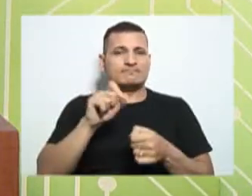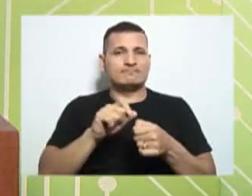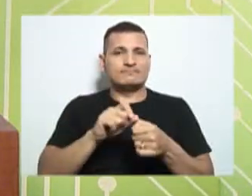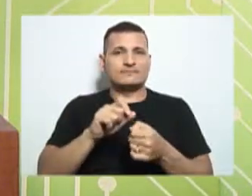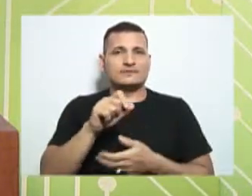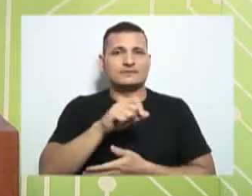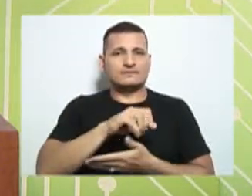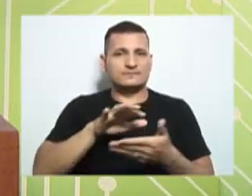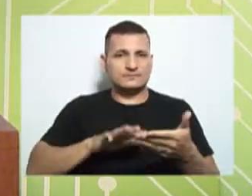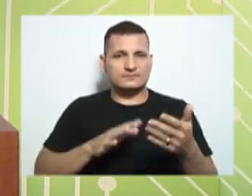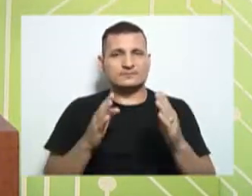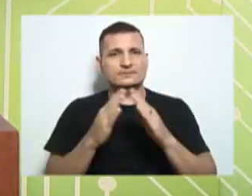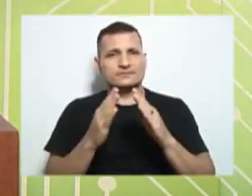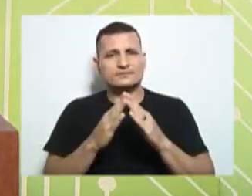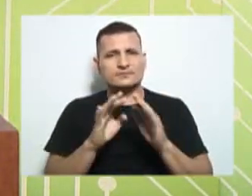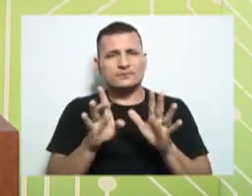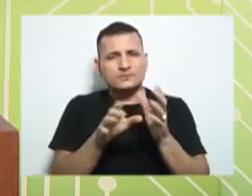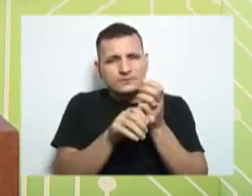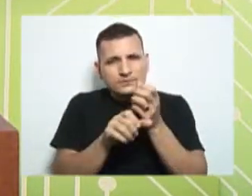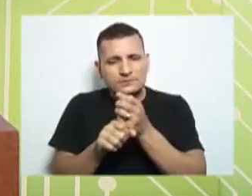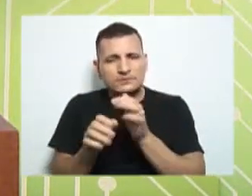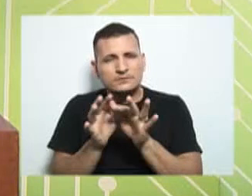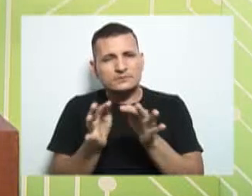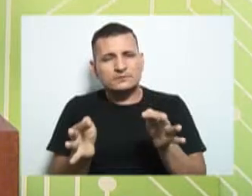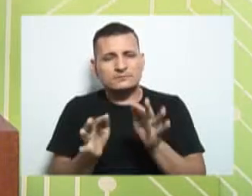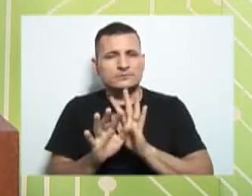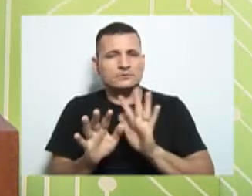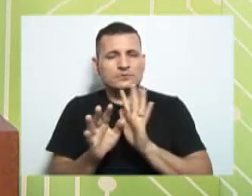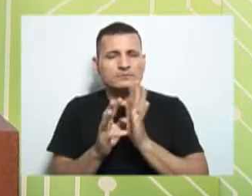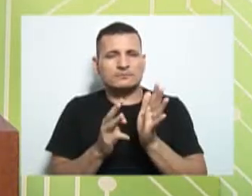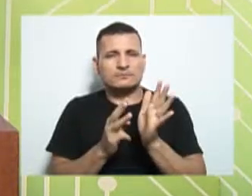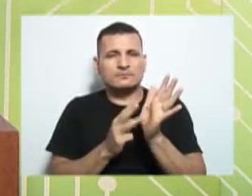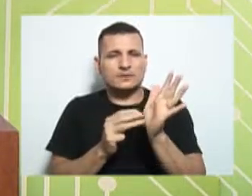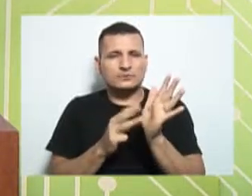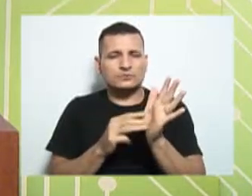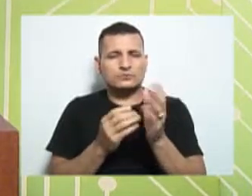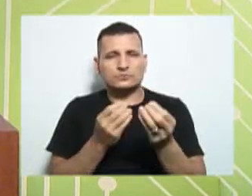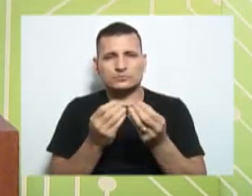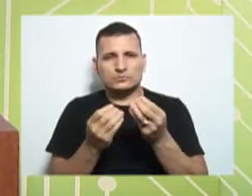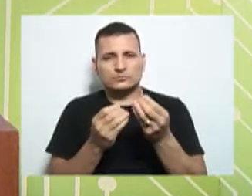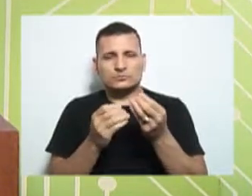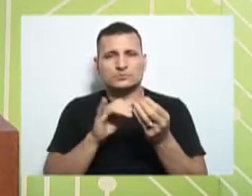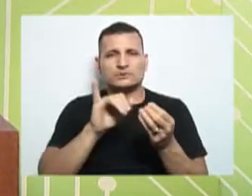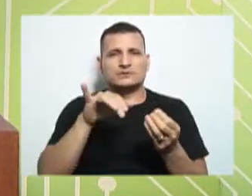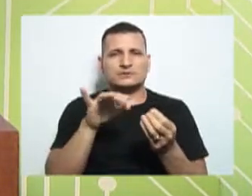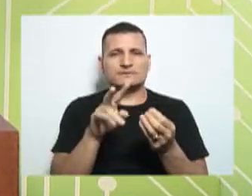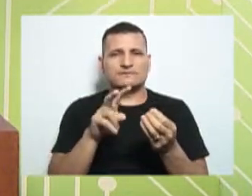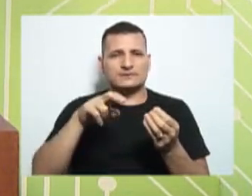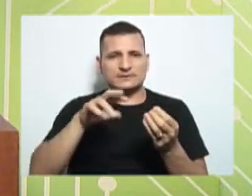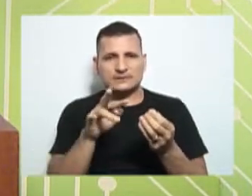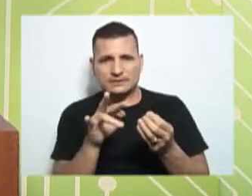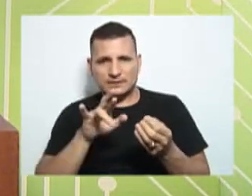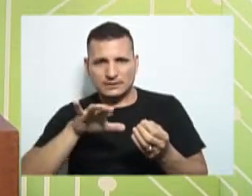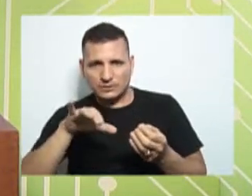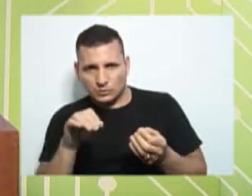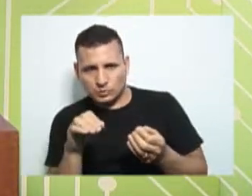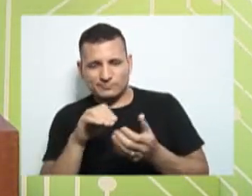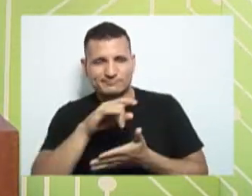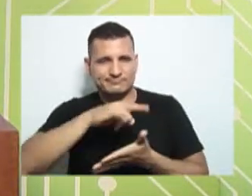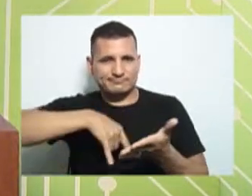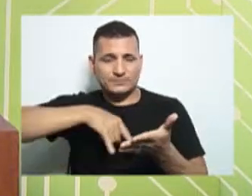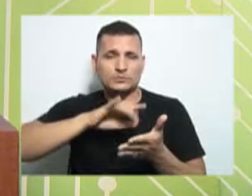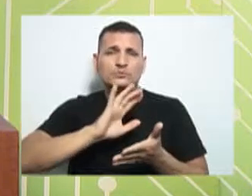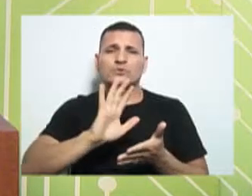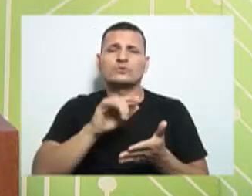aqueles nossos pequenos cálculos que foram colocados, que são os métodos de inventário, vocês estão vendo que é uma questão só mesmo de vocês ficarem